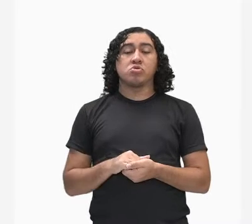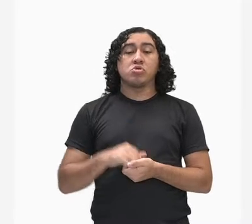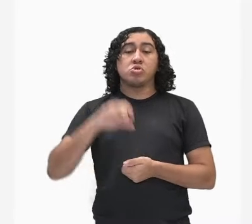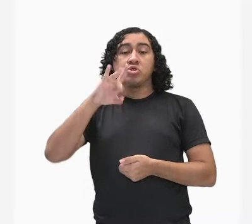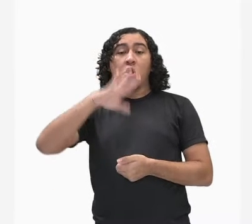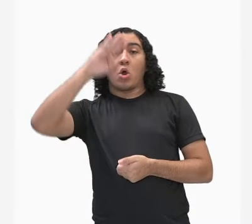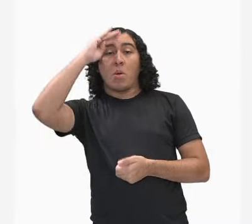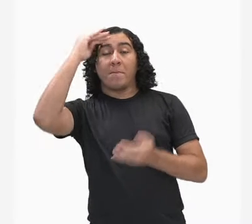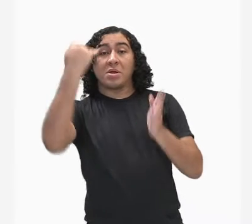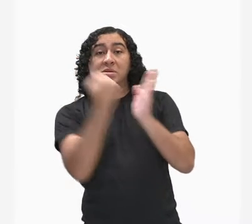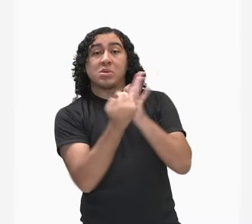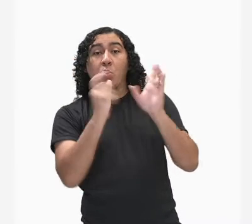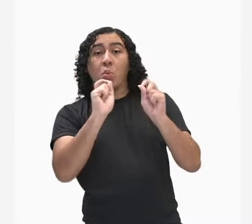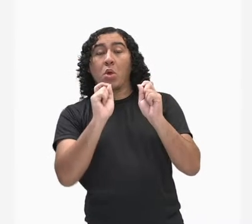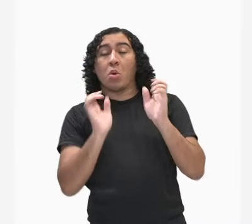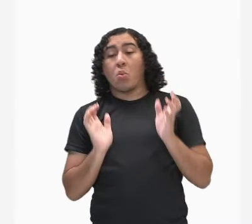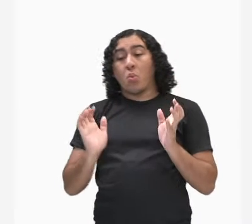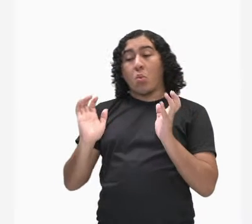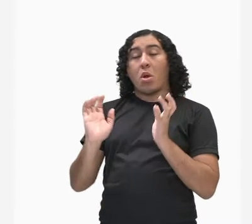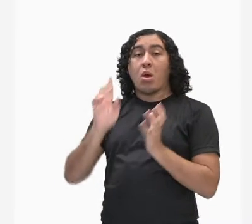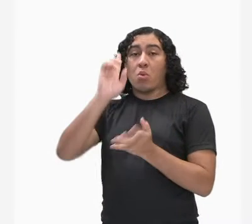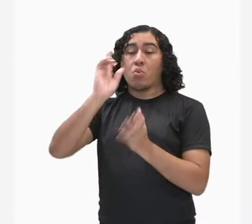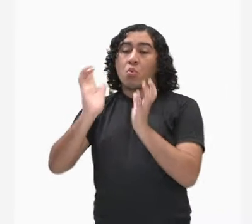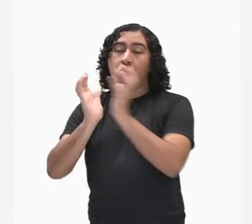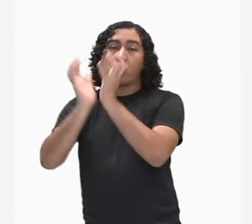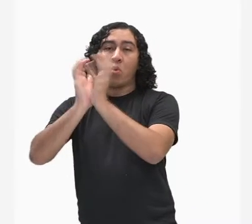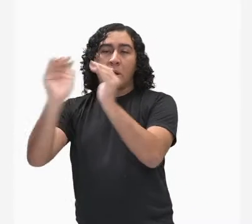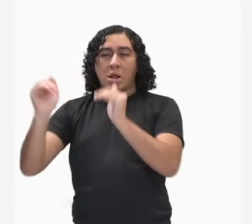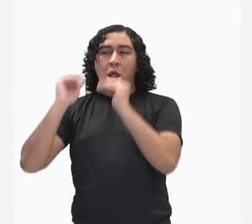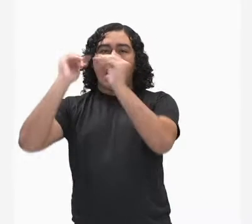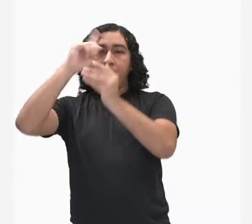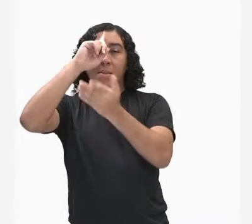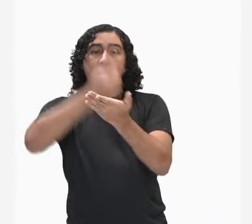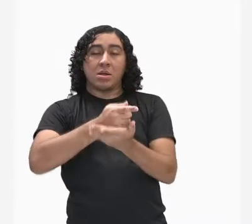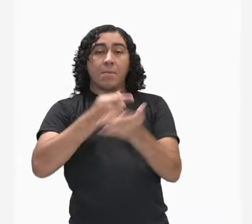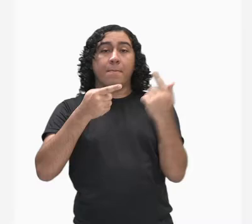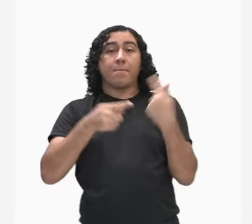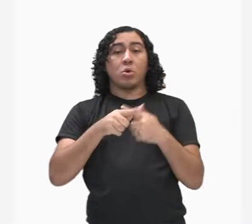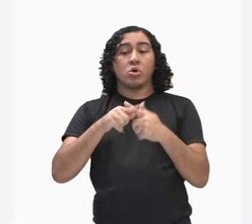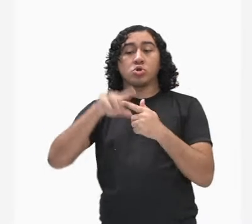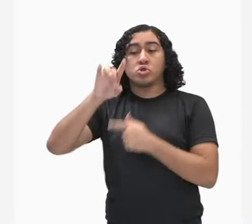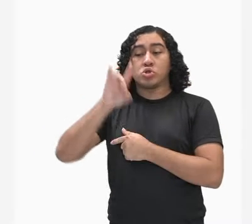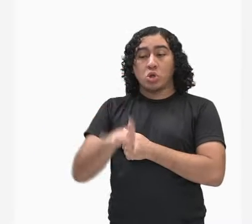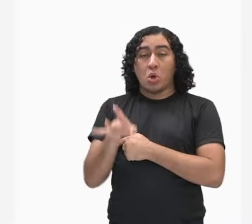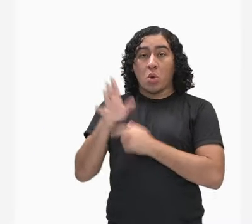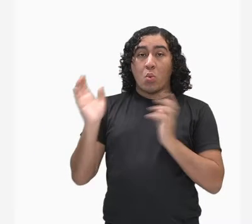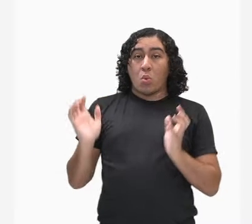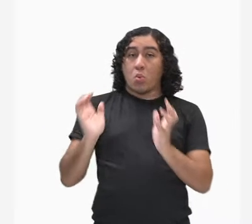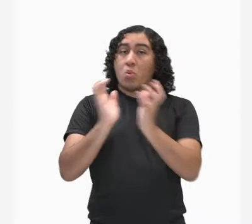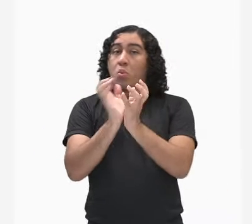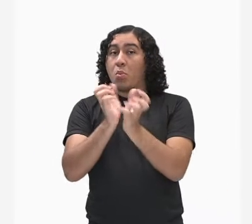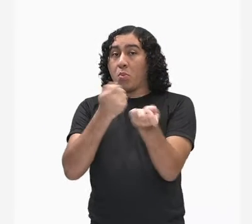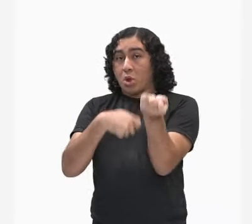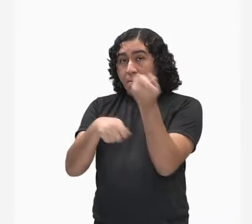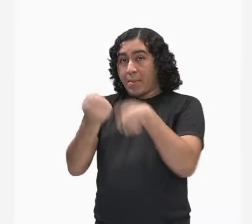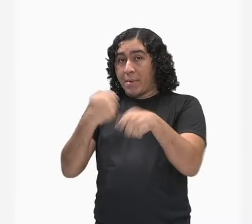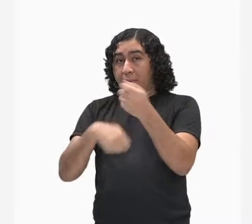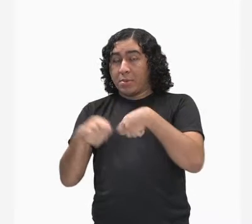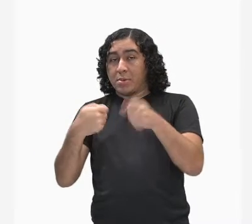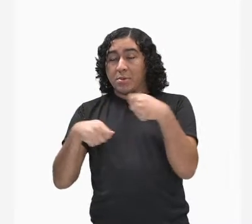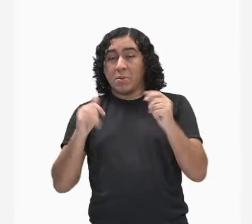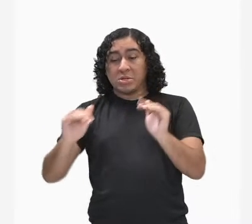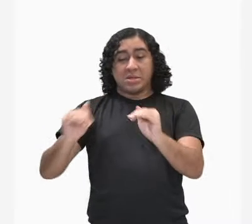da aristocracia, pois, praticamente, só os participantes da classe dominante